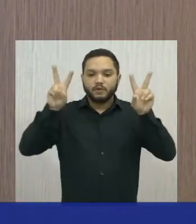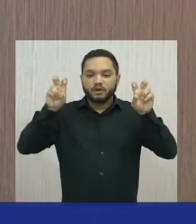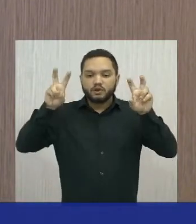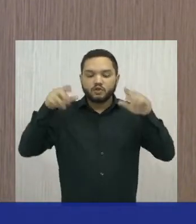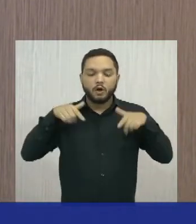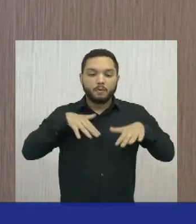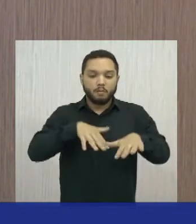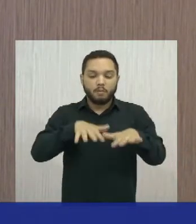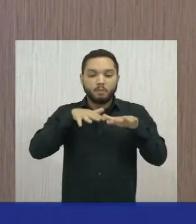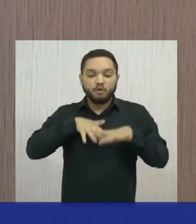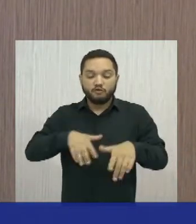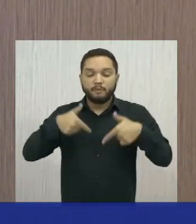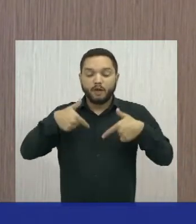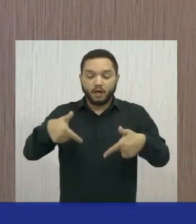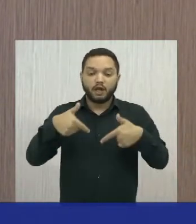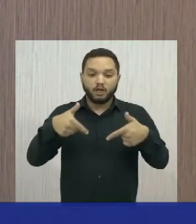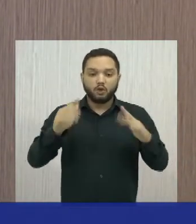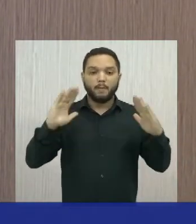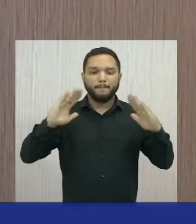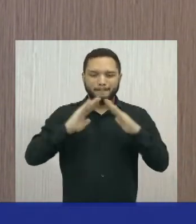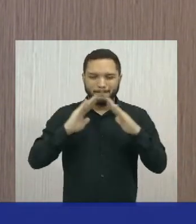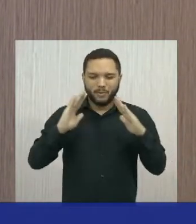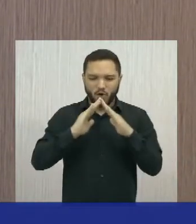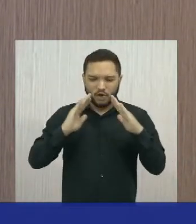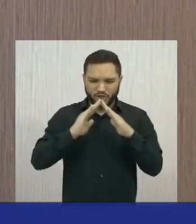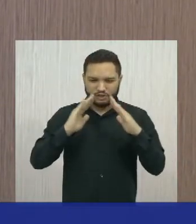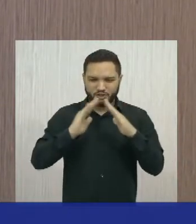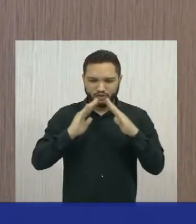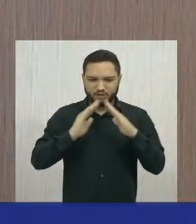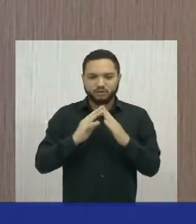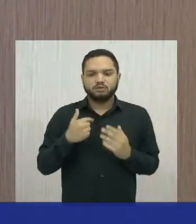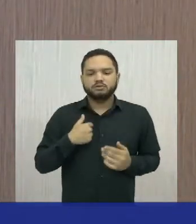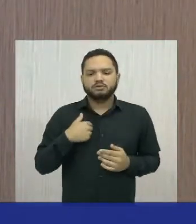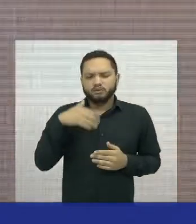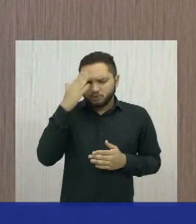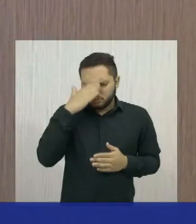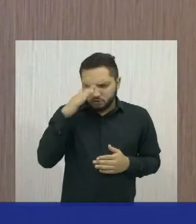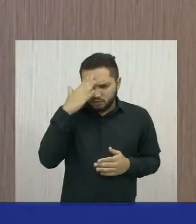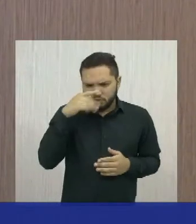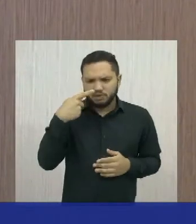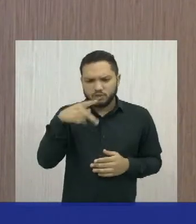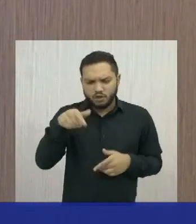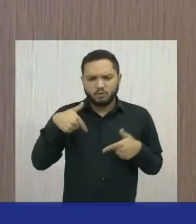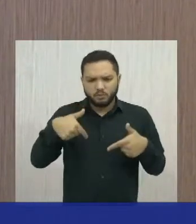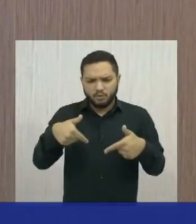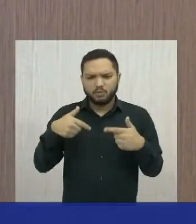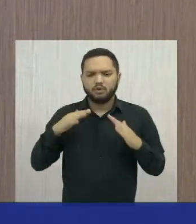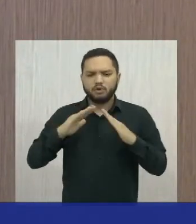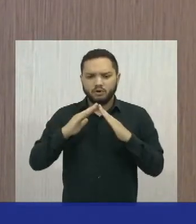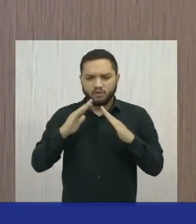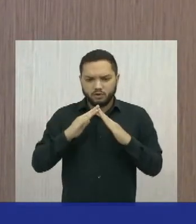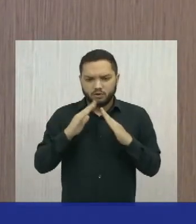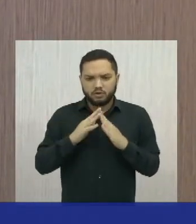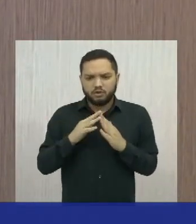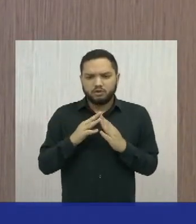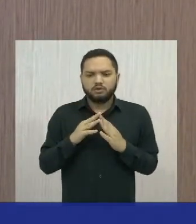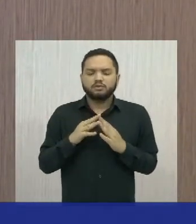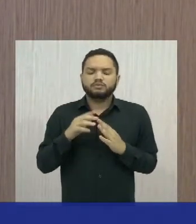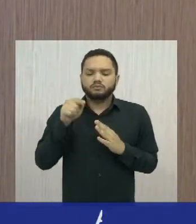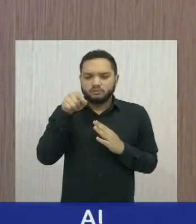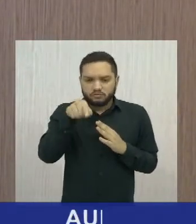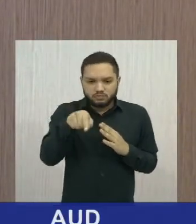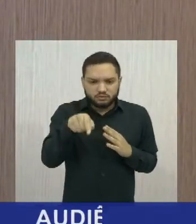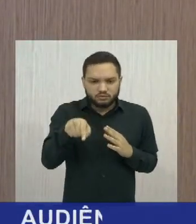Fátima Vila Vicentina já foi, mas primeiro eu compreendo a posição do movimento de moradia de se abstrair desse debate, é